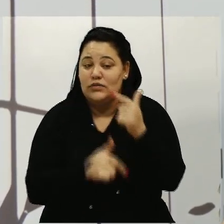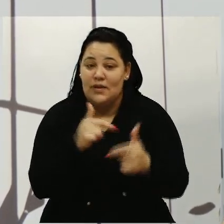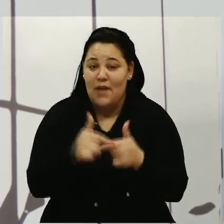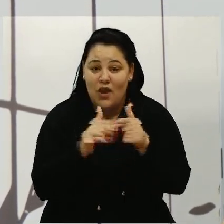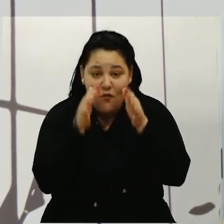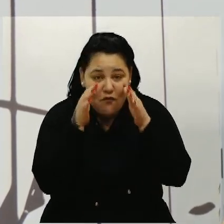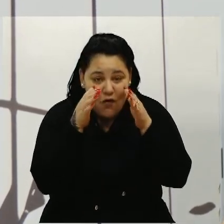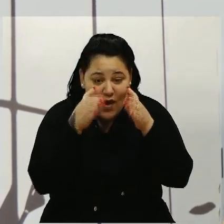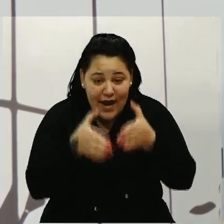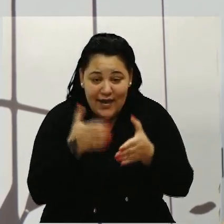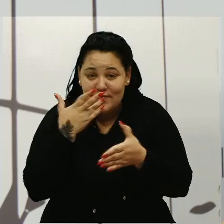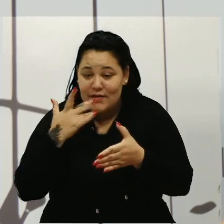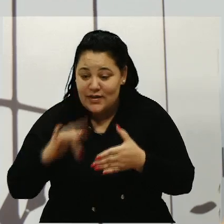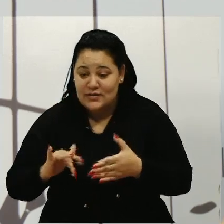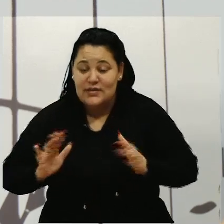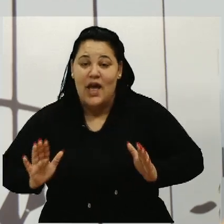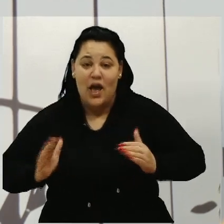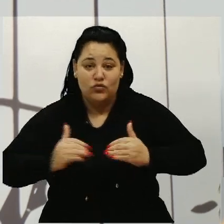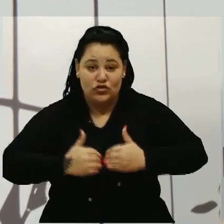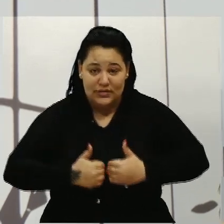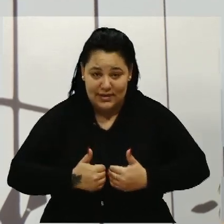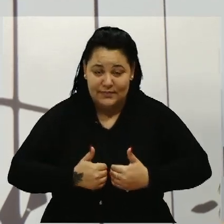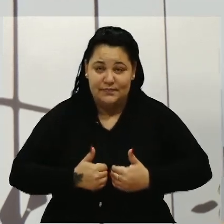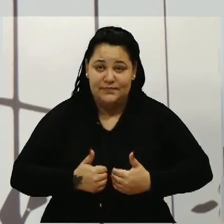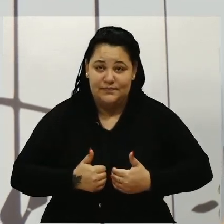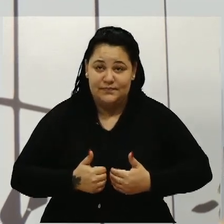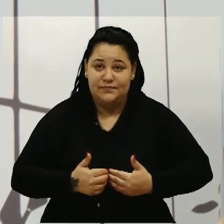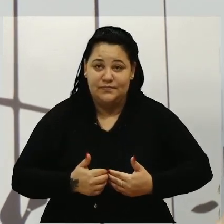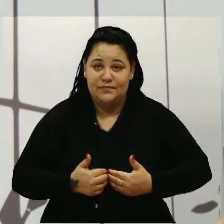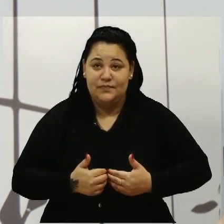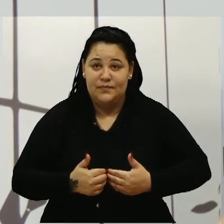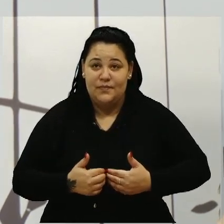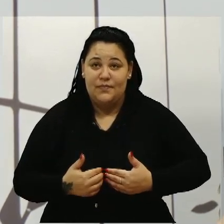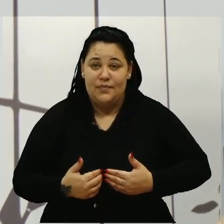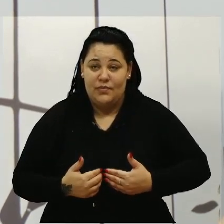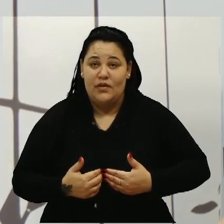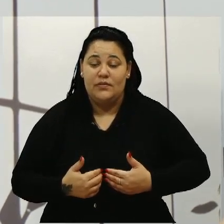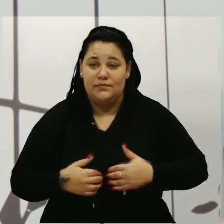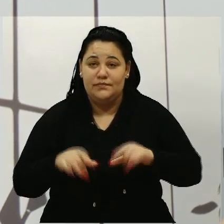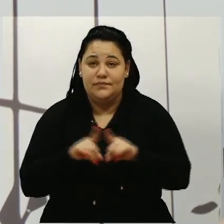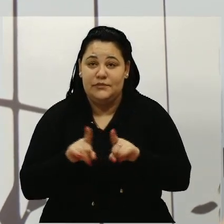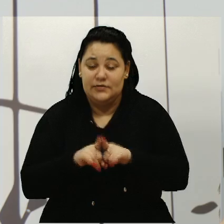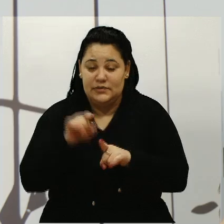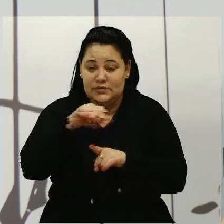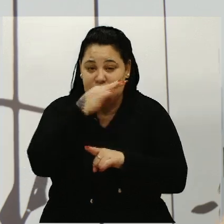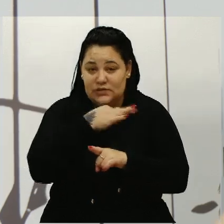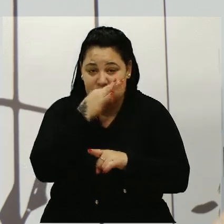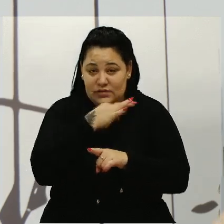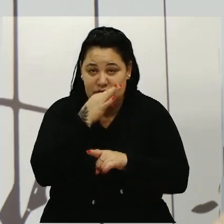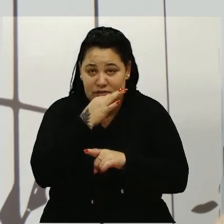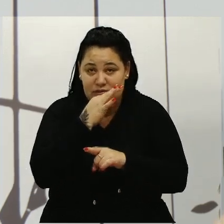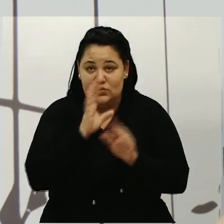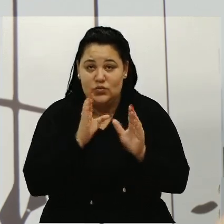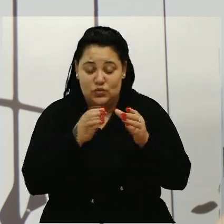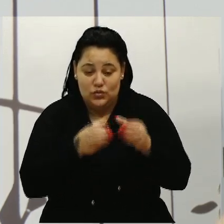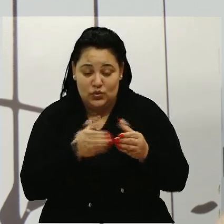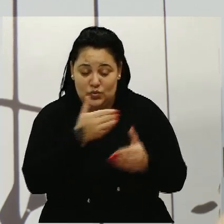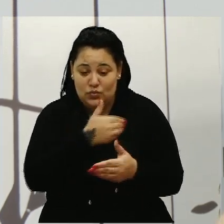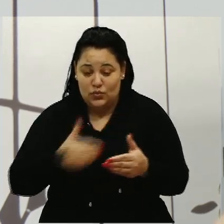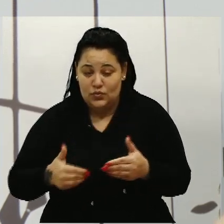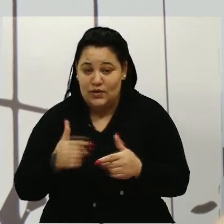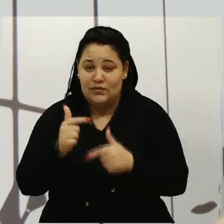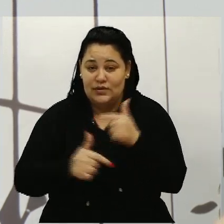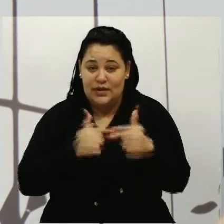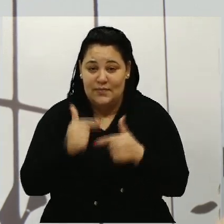destinado às crianças do espectro autista, né, que tem o transtorno do espectro autista em Caxias do Sul, na rede pública. Um serviço